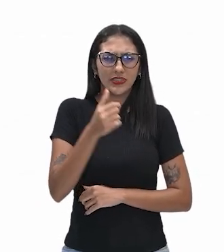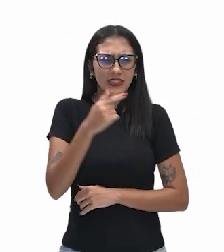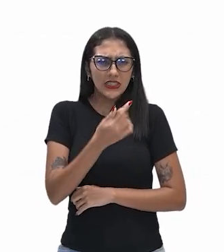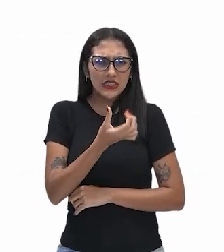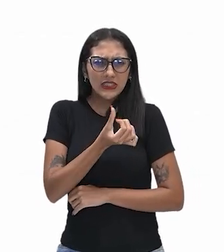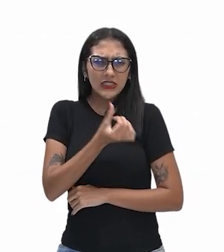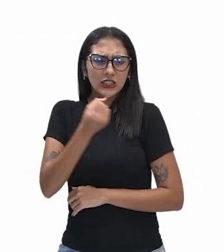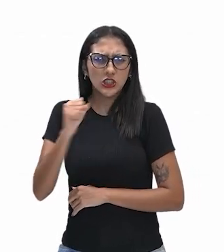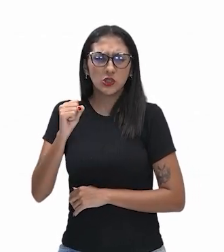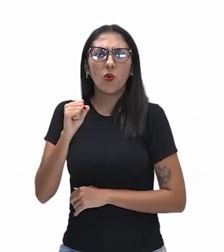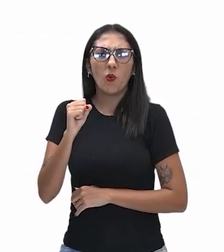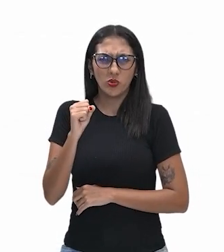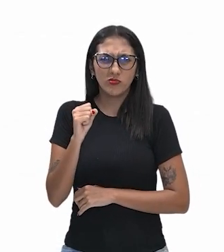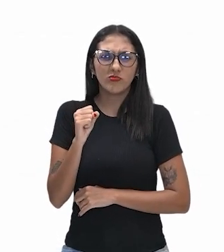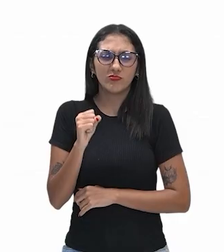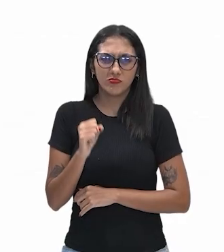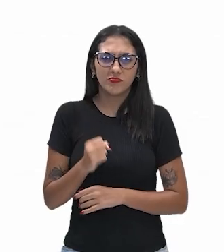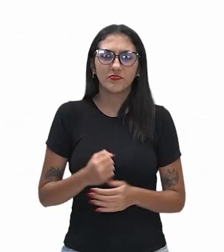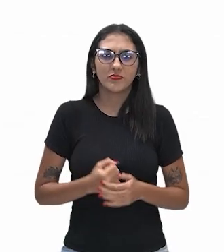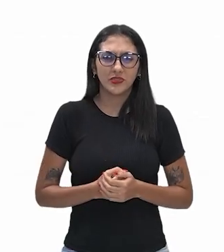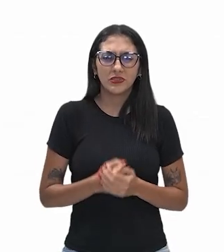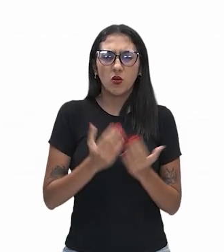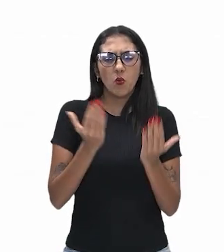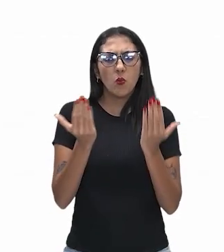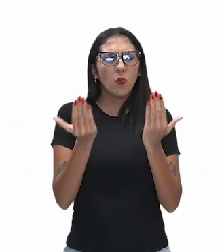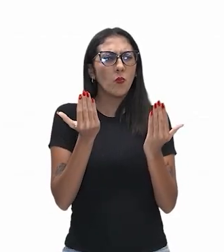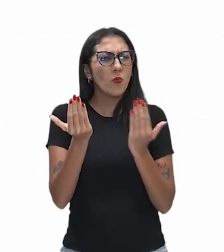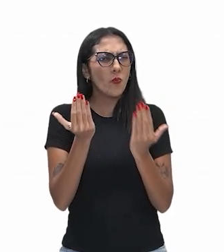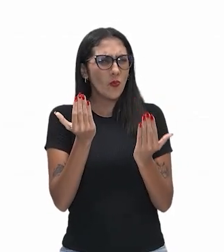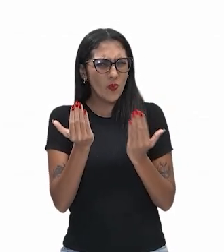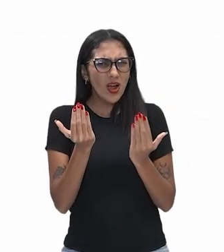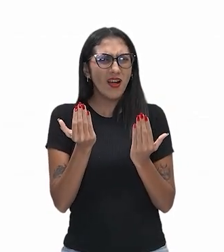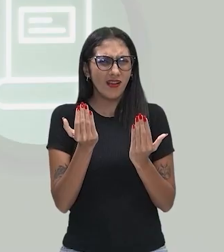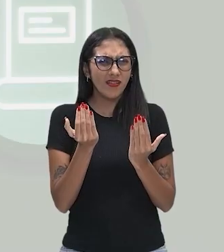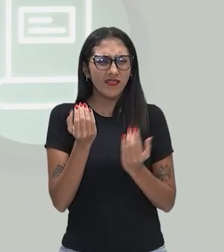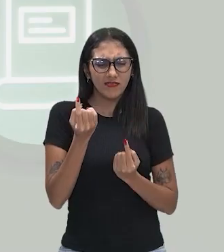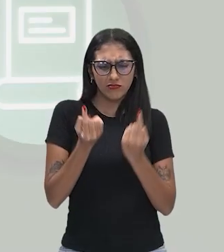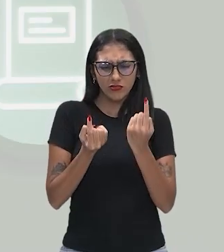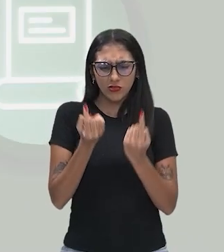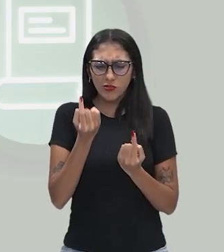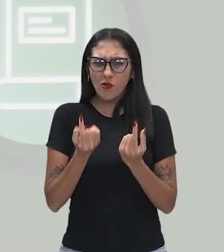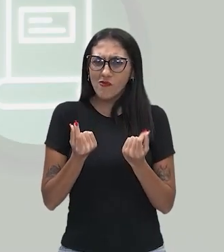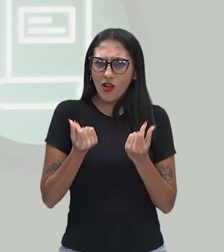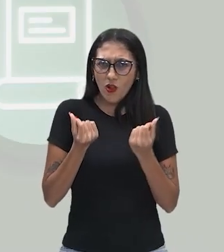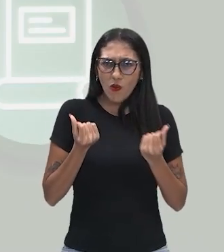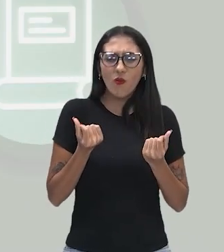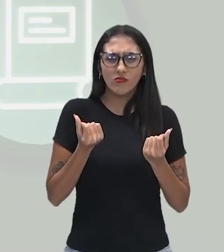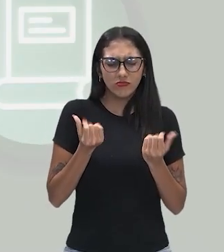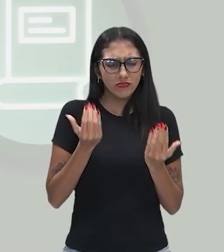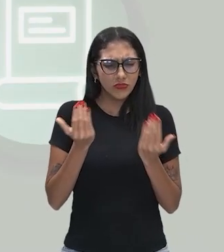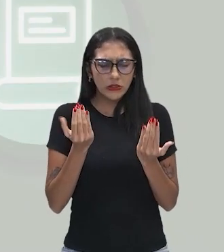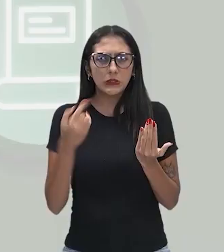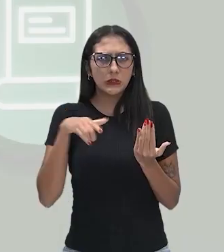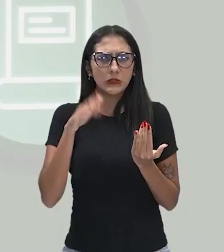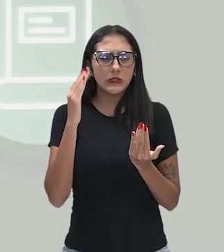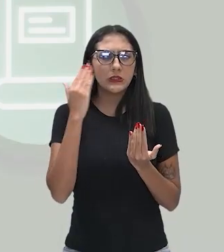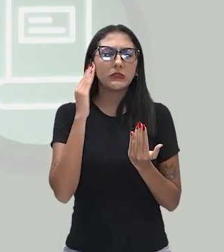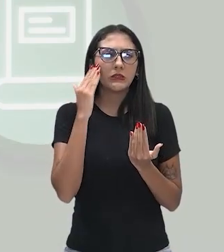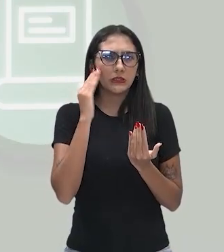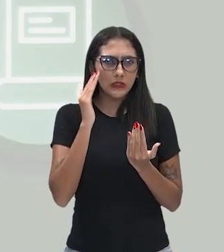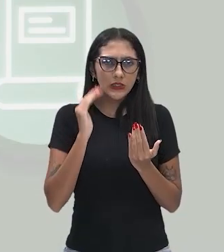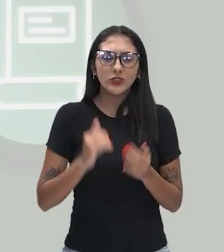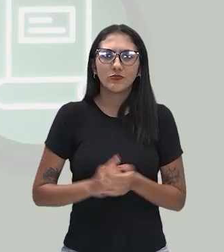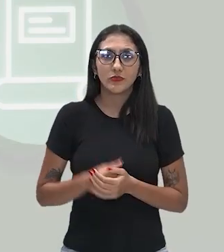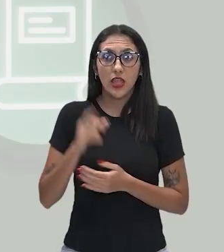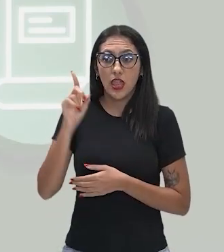você compare esses 2 valores, tá? Você consegue aí ter uma noção do